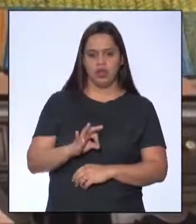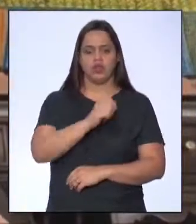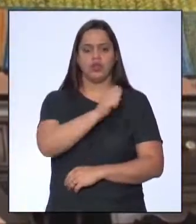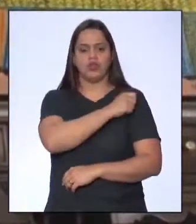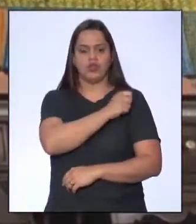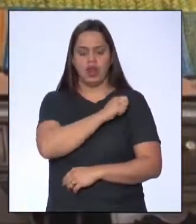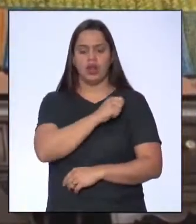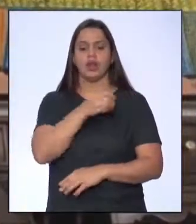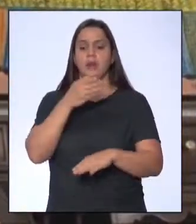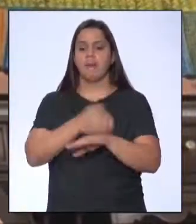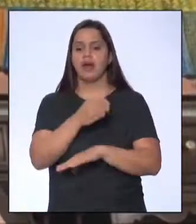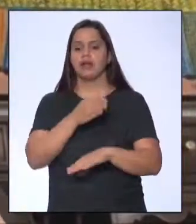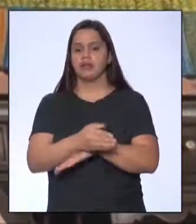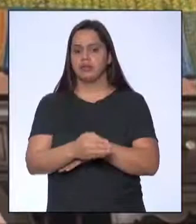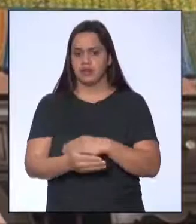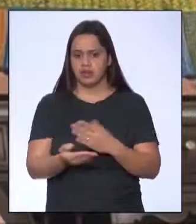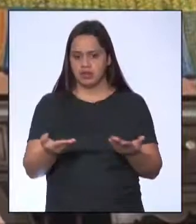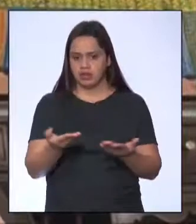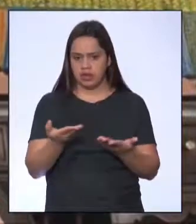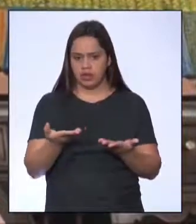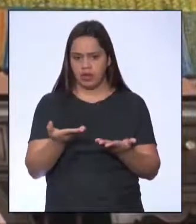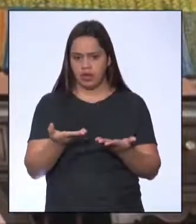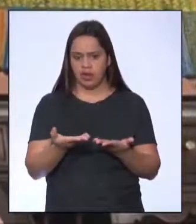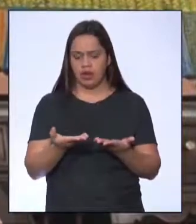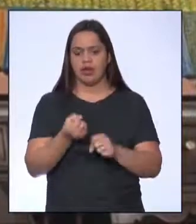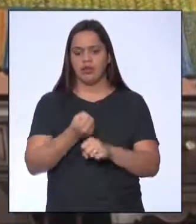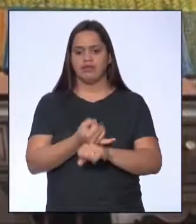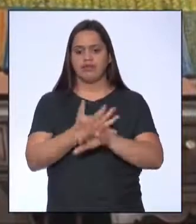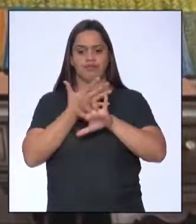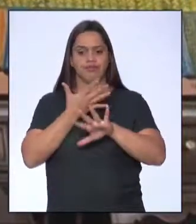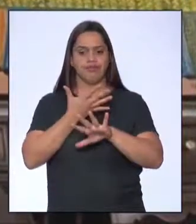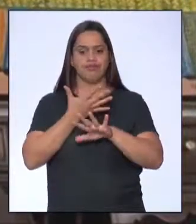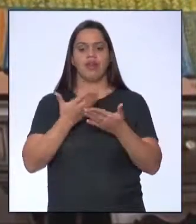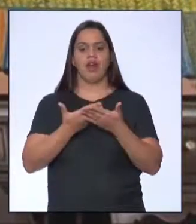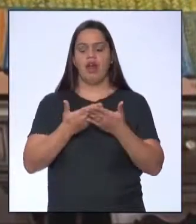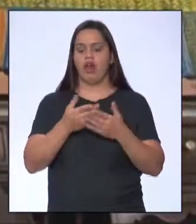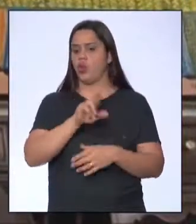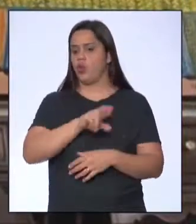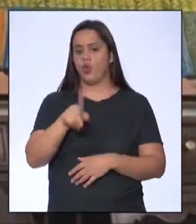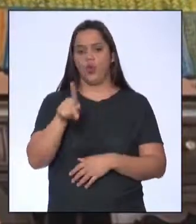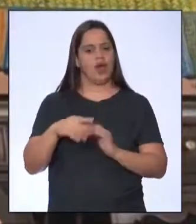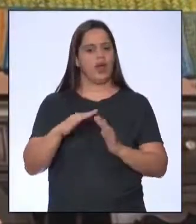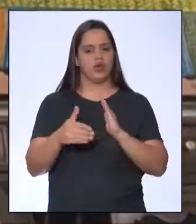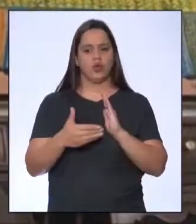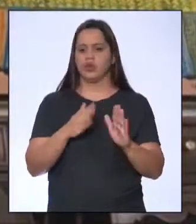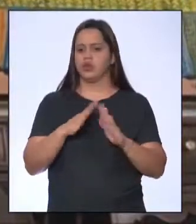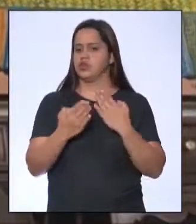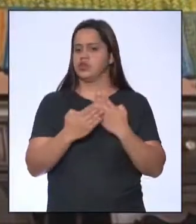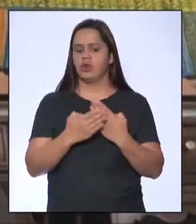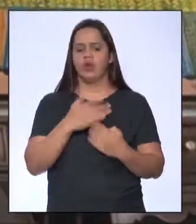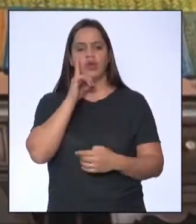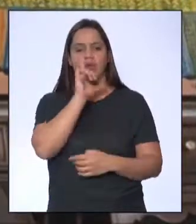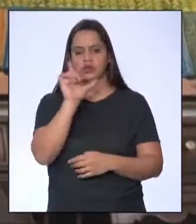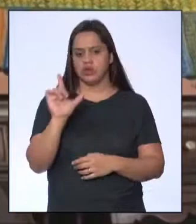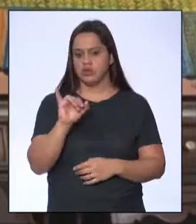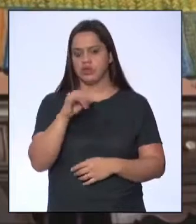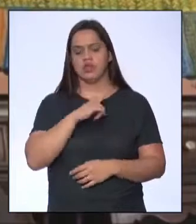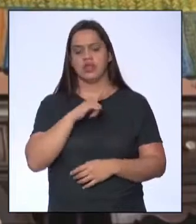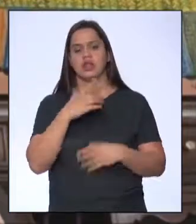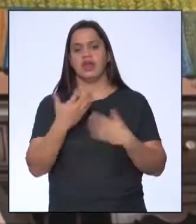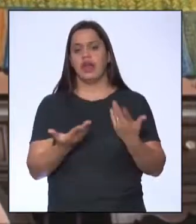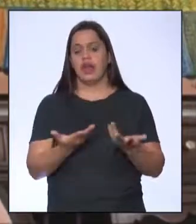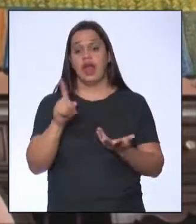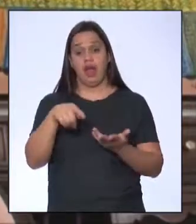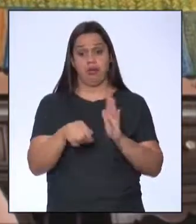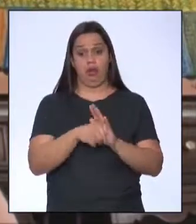alunos participando dessa educação remota. Não é toda escola que conseguiu isso, não. Se você tiver, é